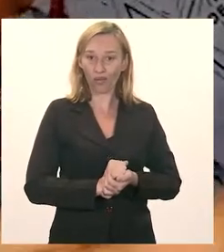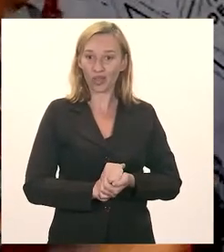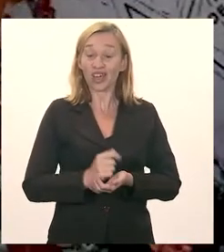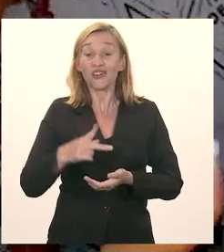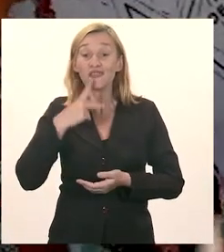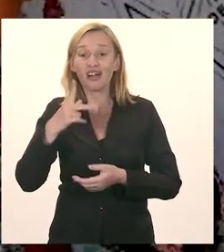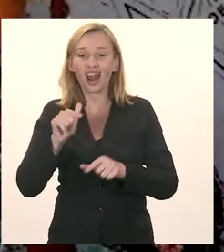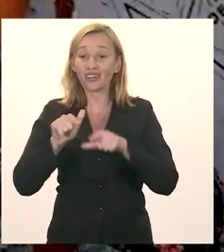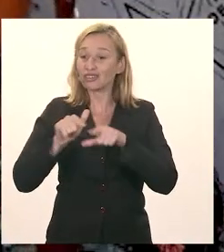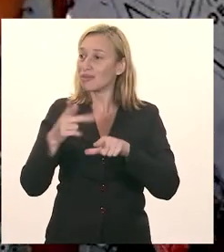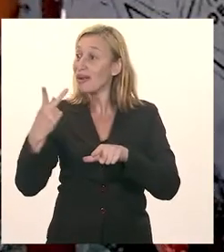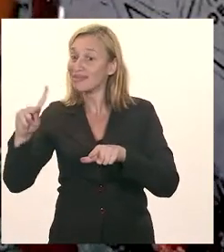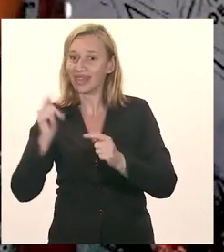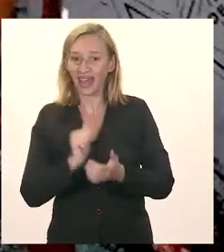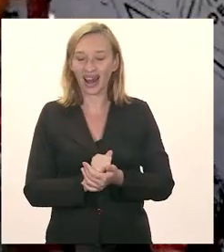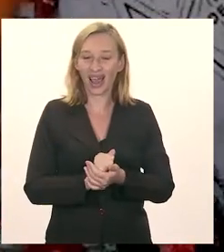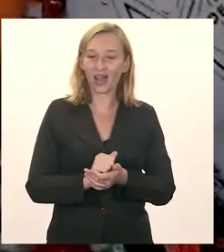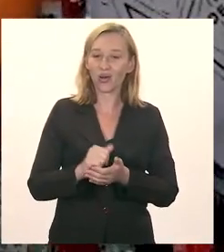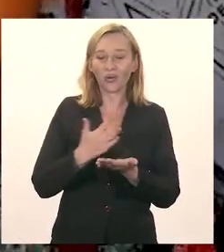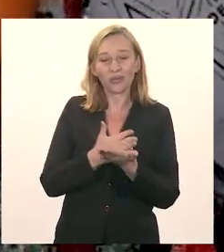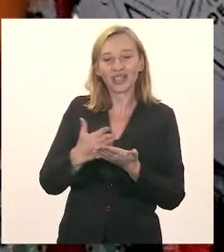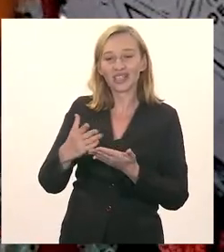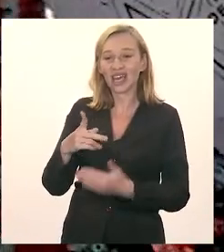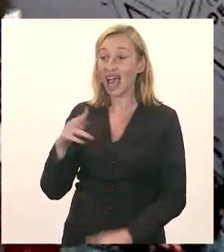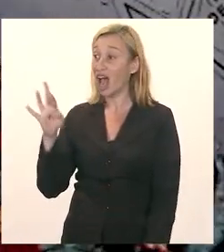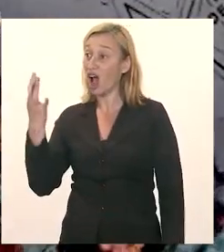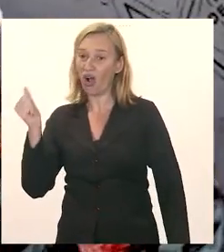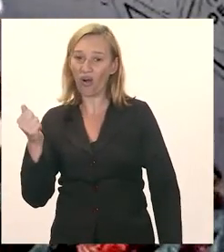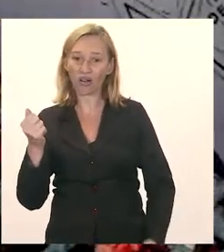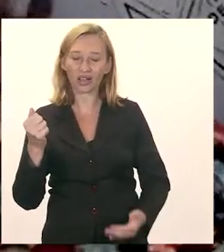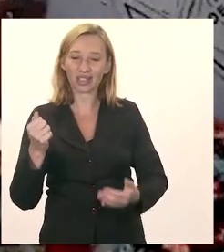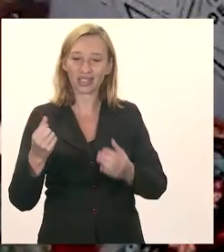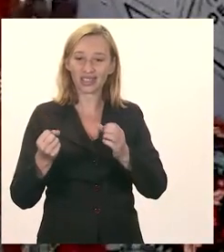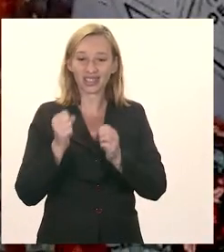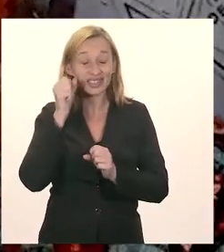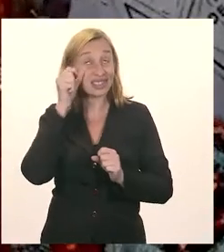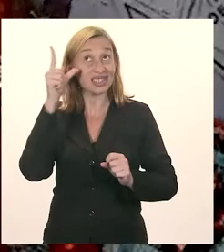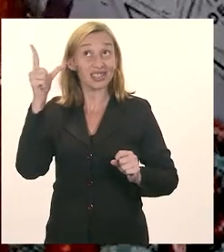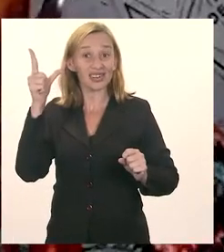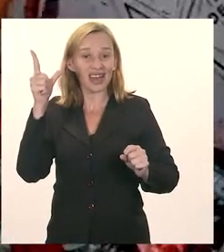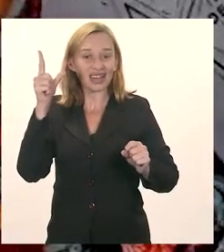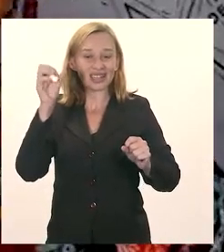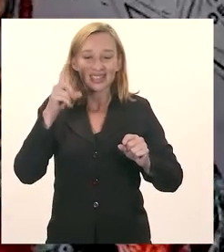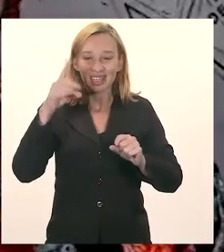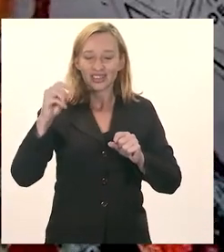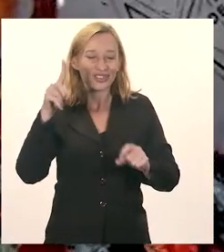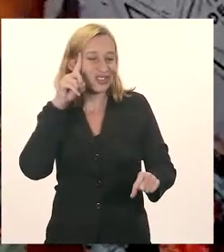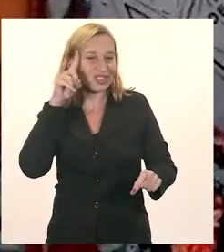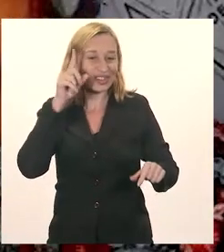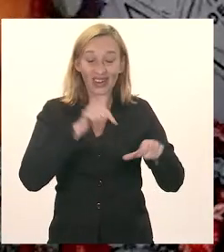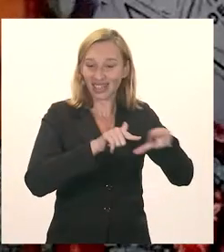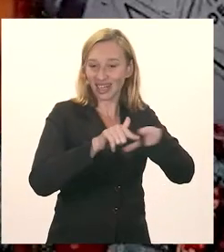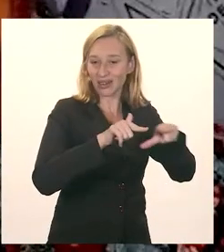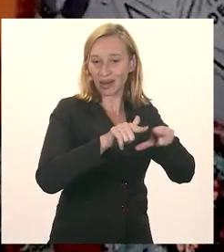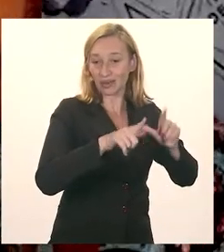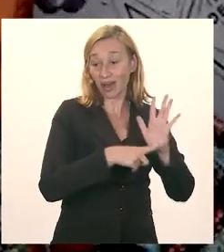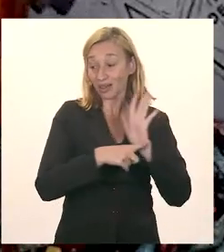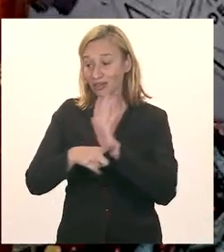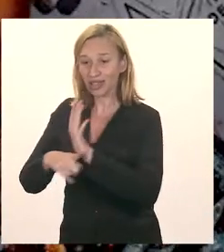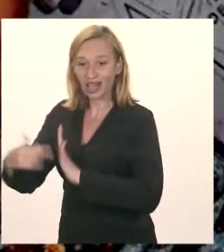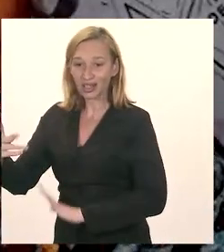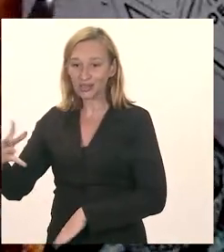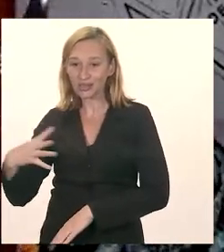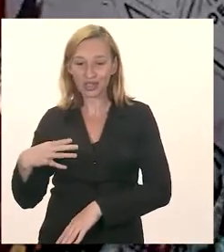e falar desse trabalho dela. Então eu comecei: a rosa acorda cedo todo dia, vai trabalhar para florescer o